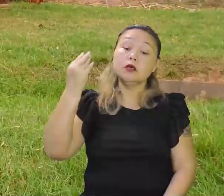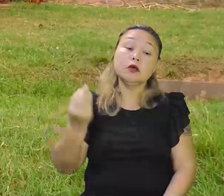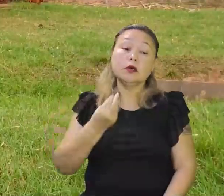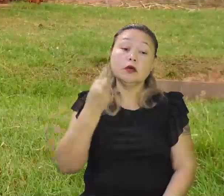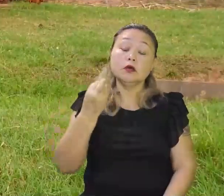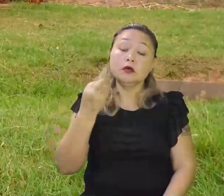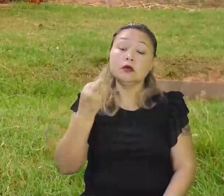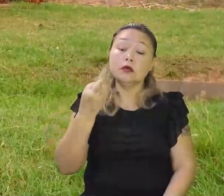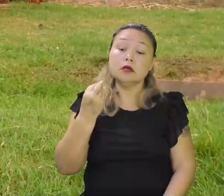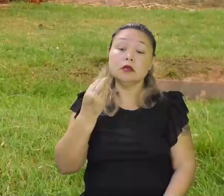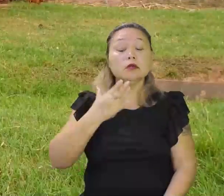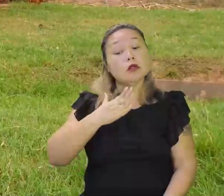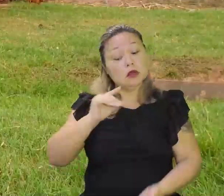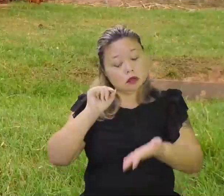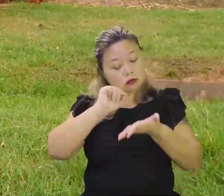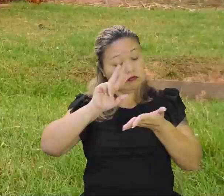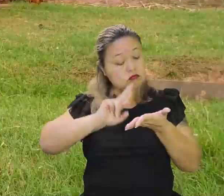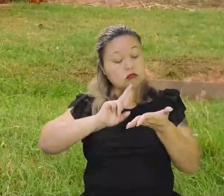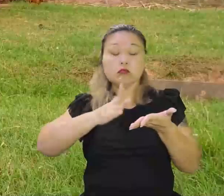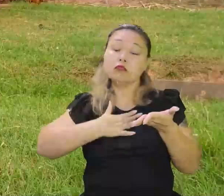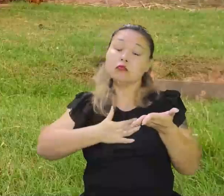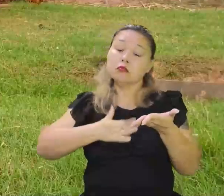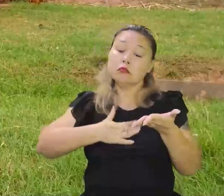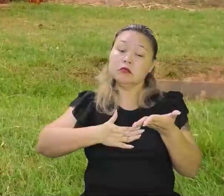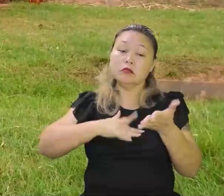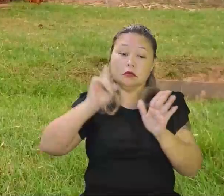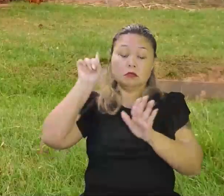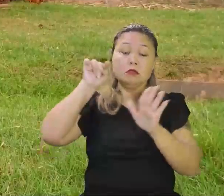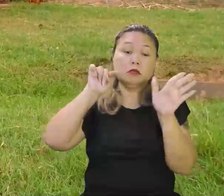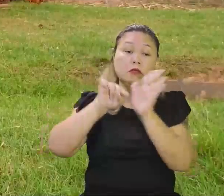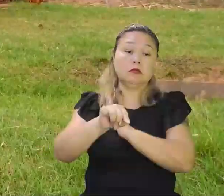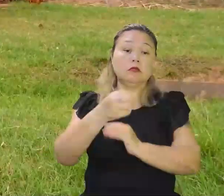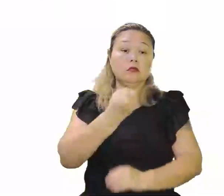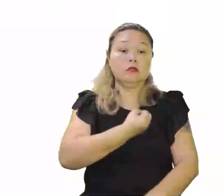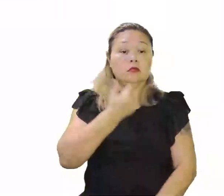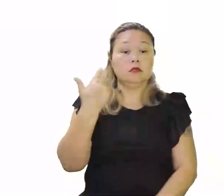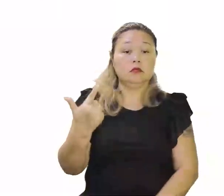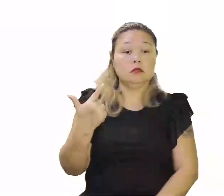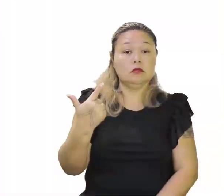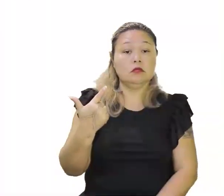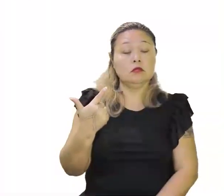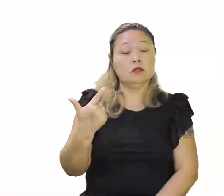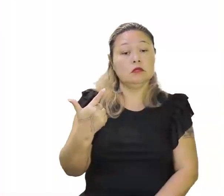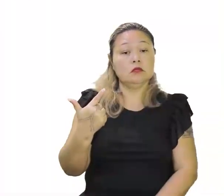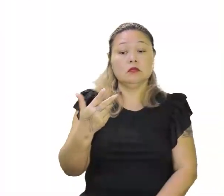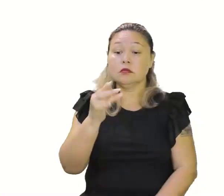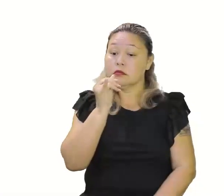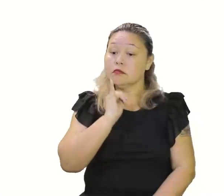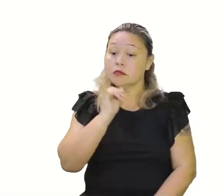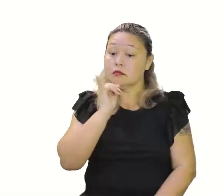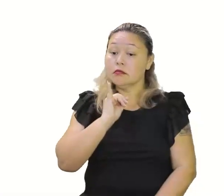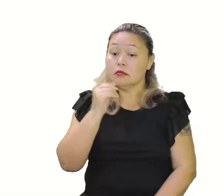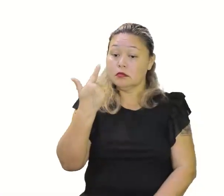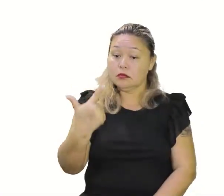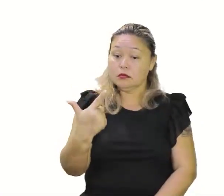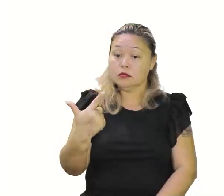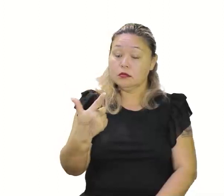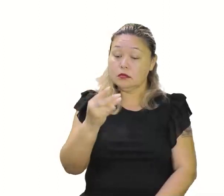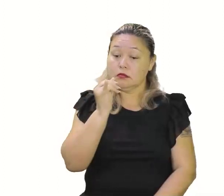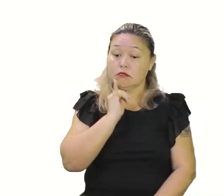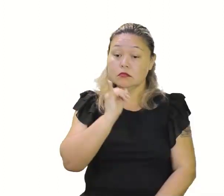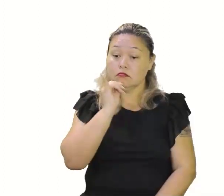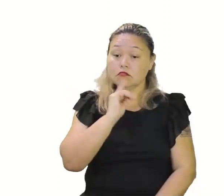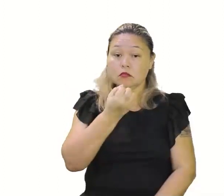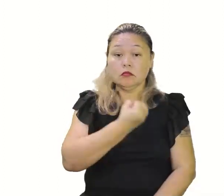tem que fazer tranquilamente, beleza? Beleza, então vamos ao exemplo 2, olha lá, exemplo de número 2.